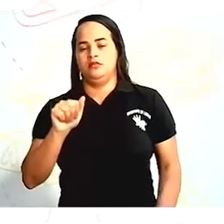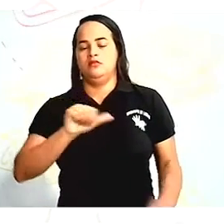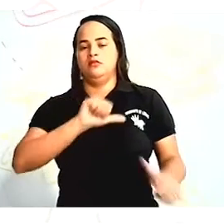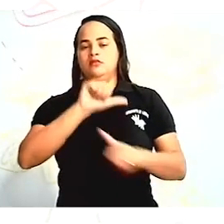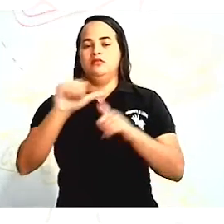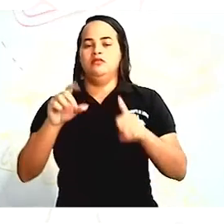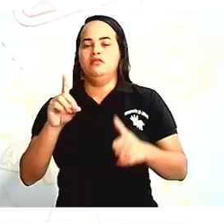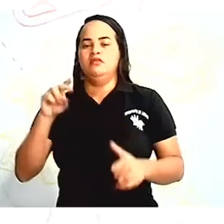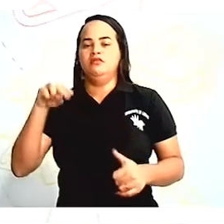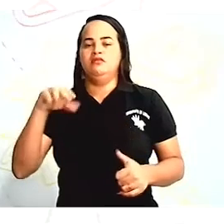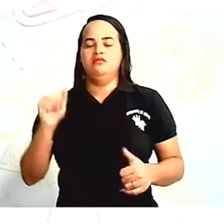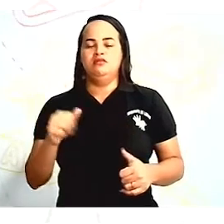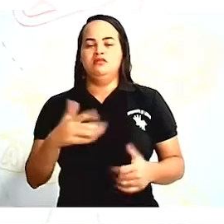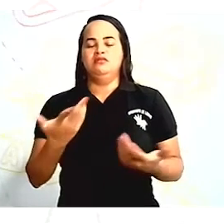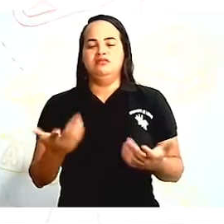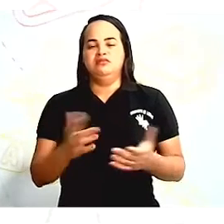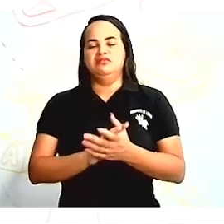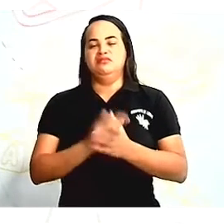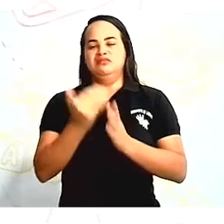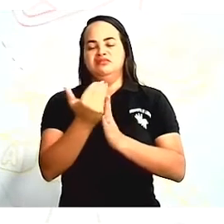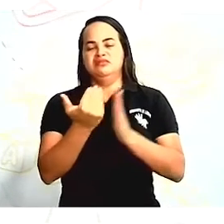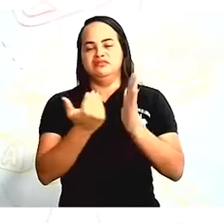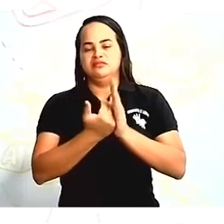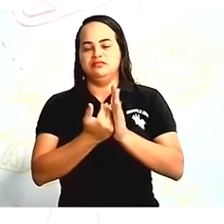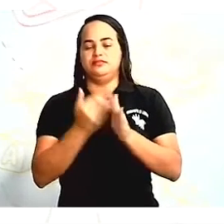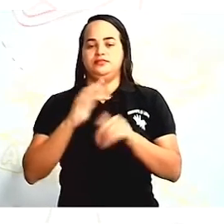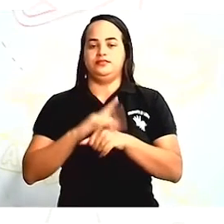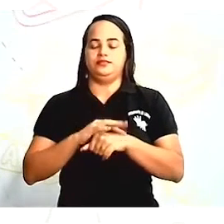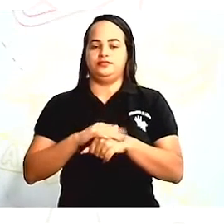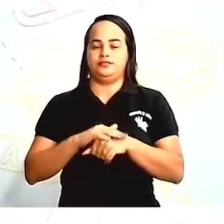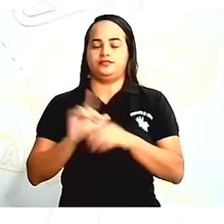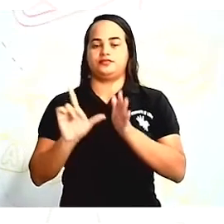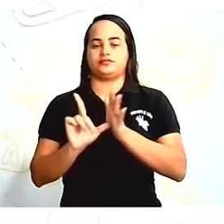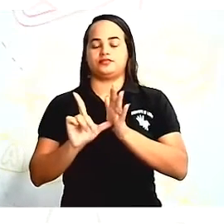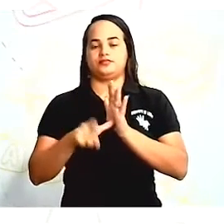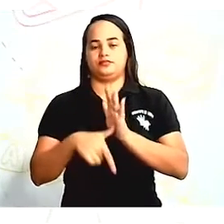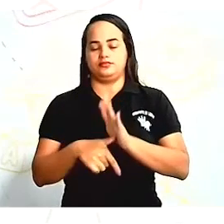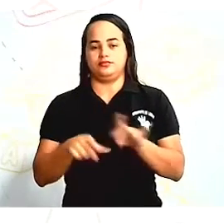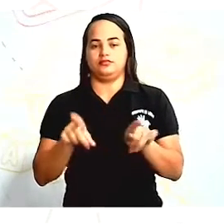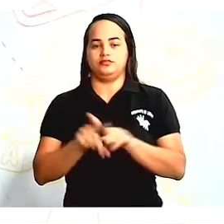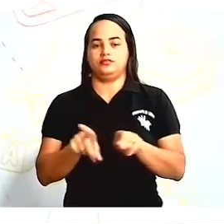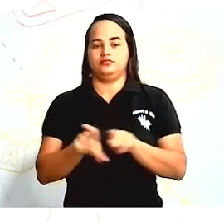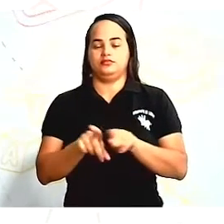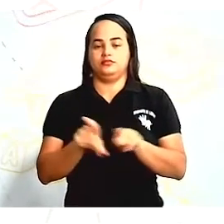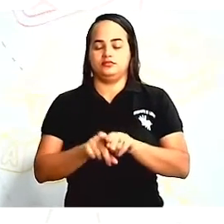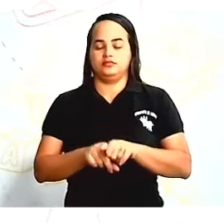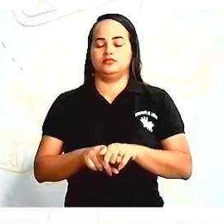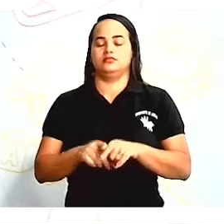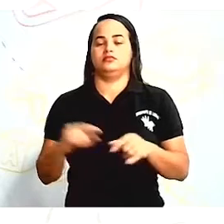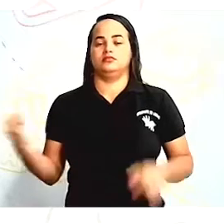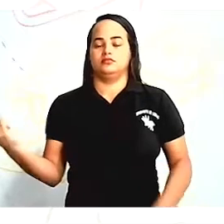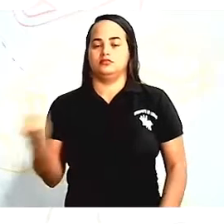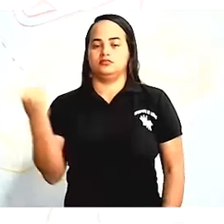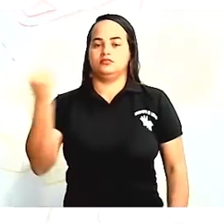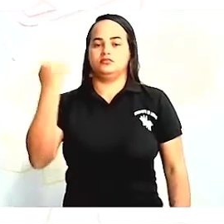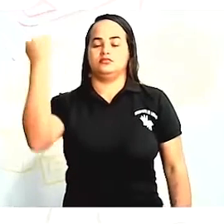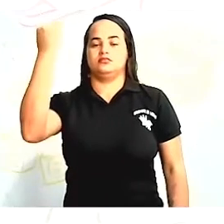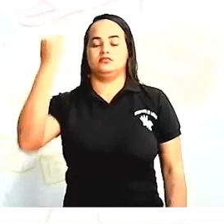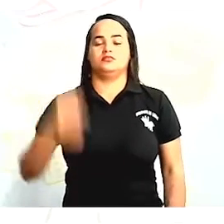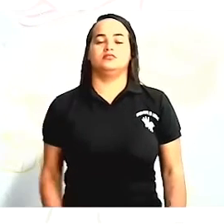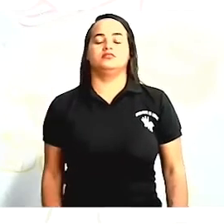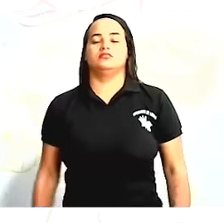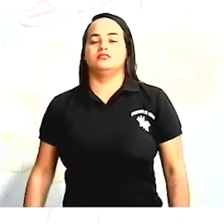quê? Aumentar tão facilmente. Então vai atrasar. Então esse inibidor também é eficiente para